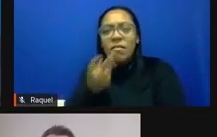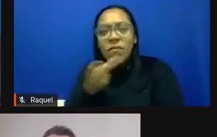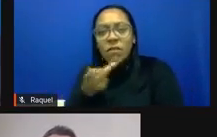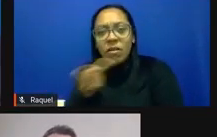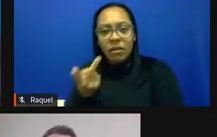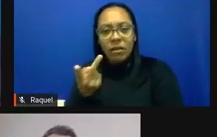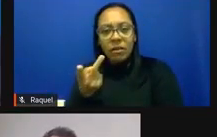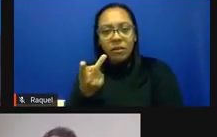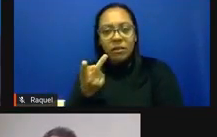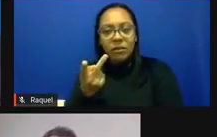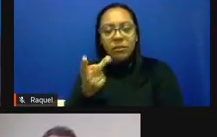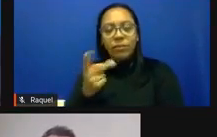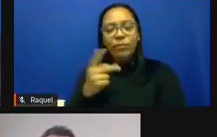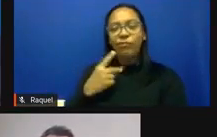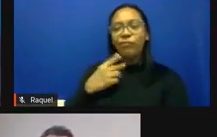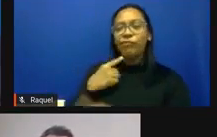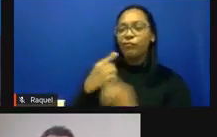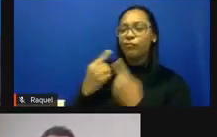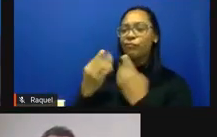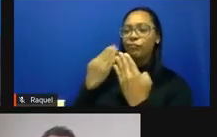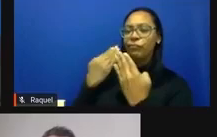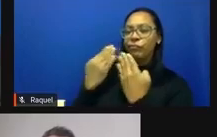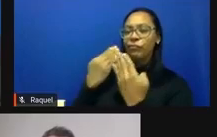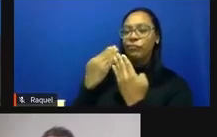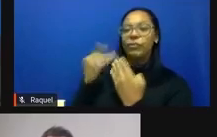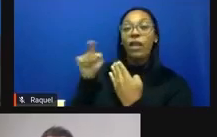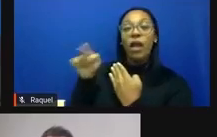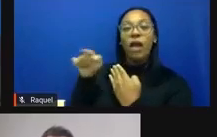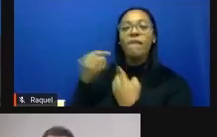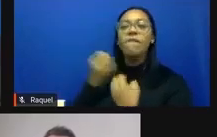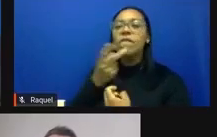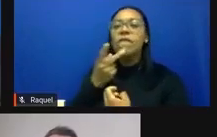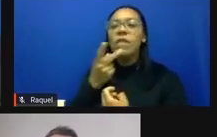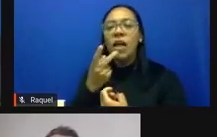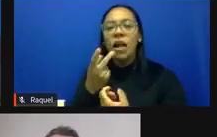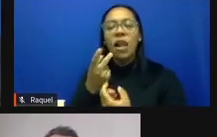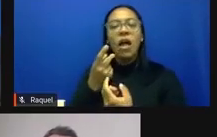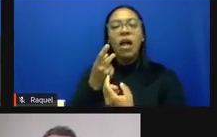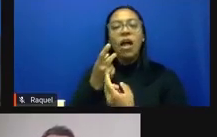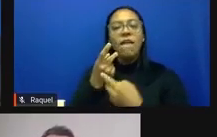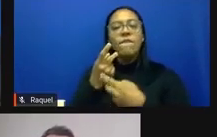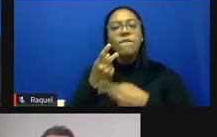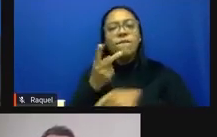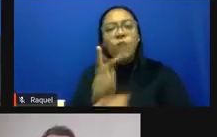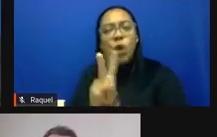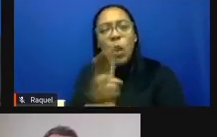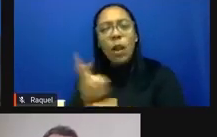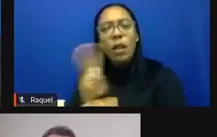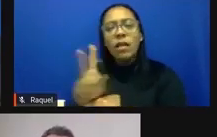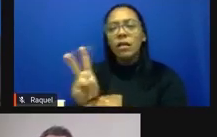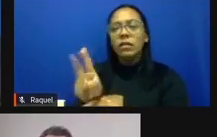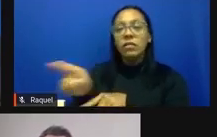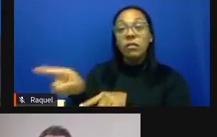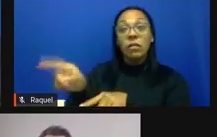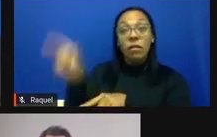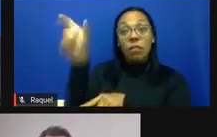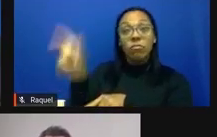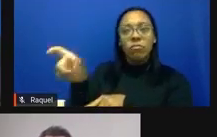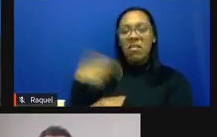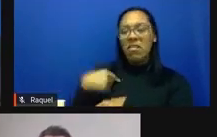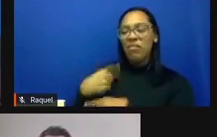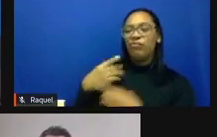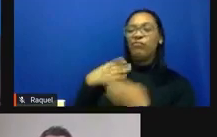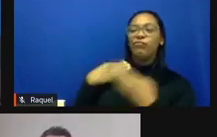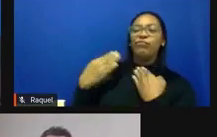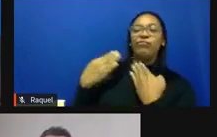simples, desconfiar dos relatos de violência. É desconfiar de uma criança ou de uma adolescente que narra, né,